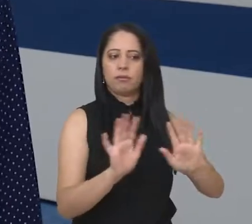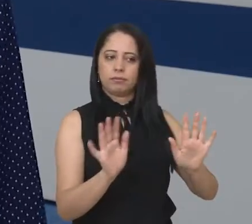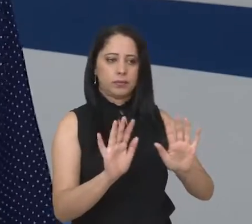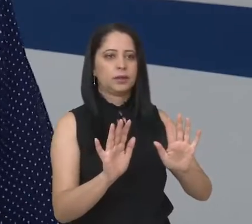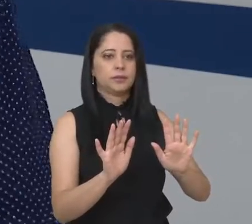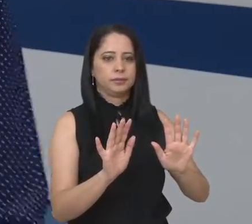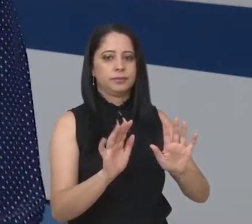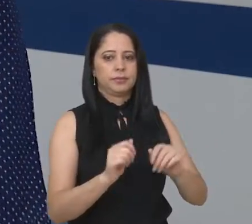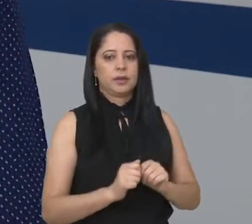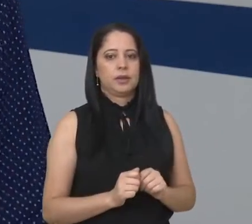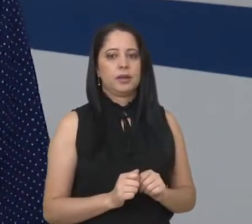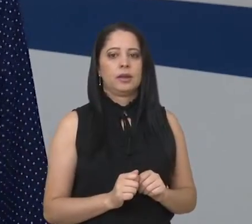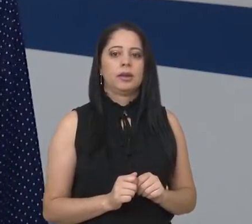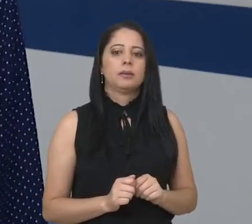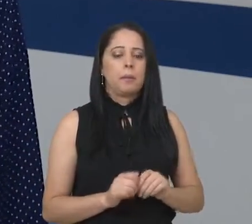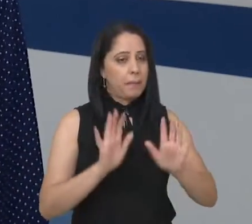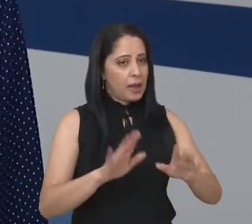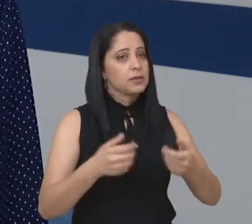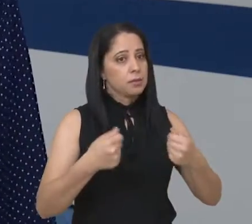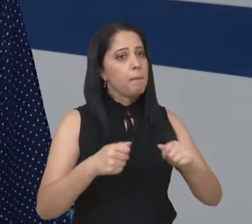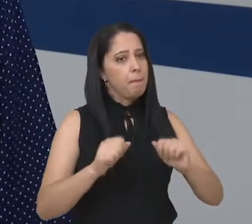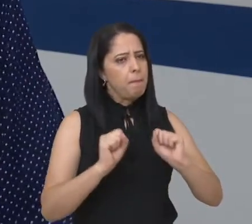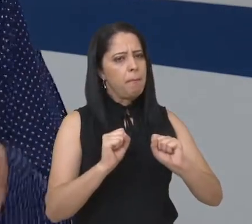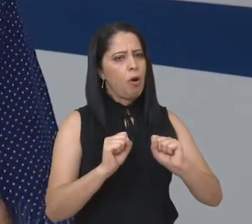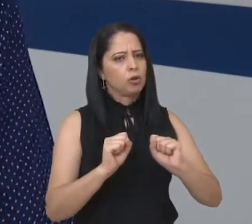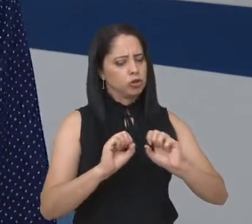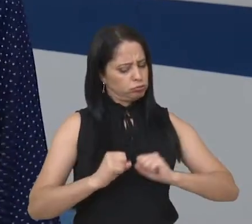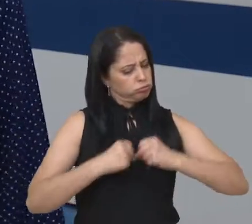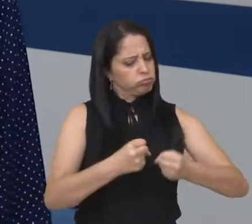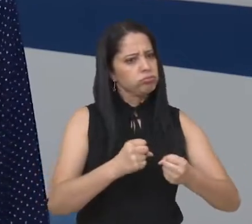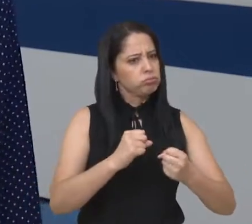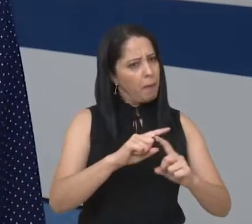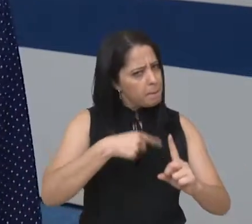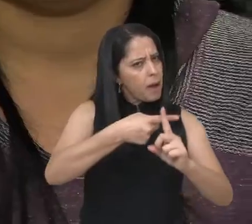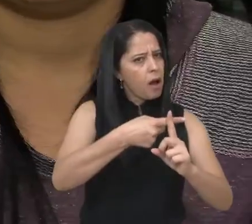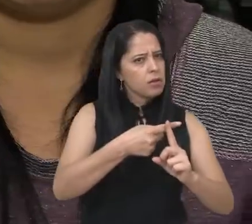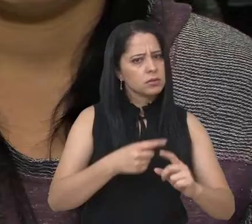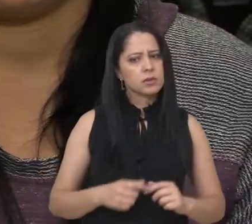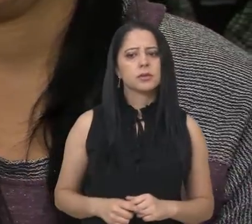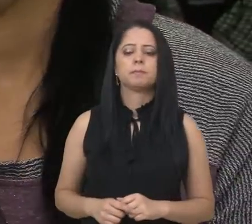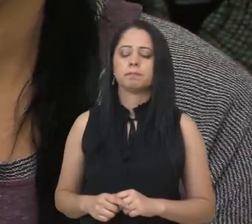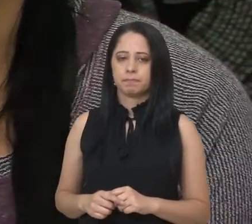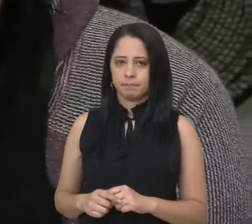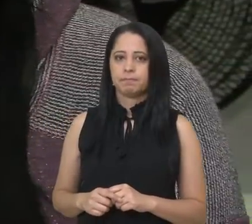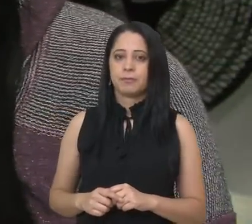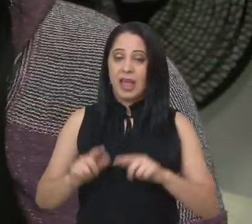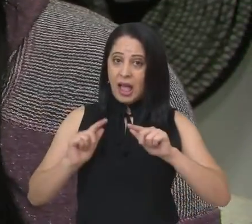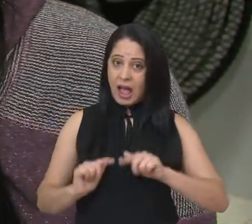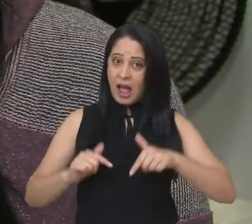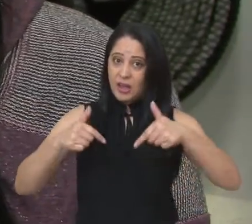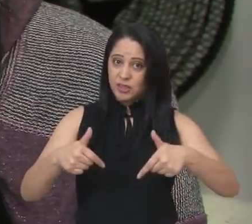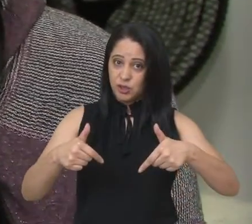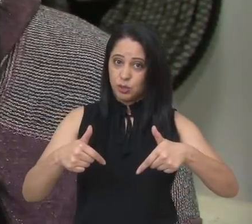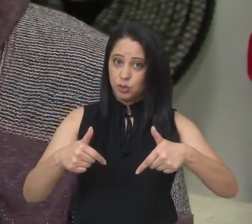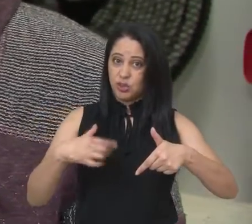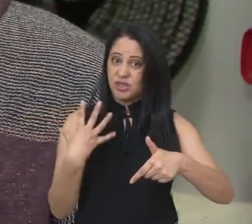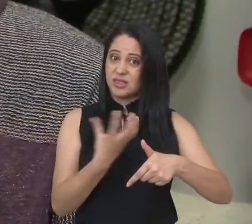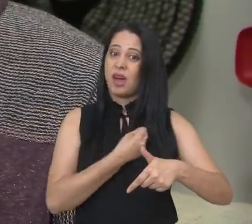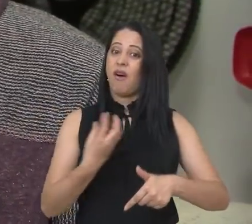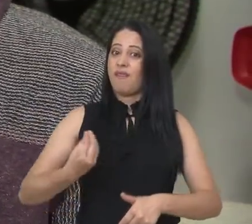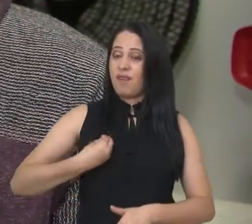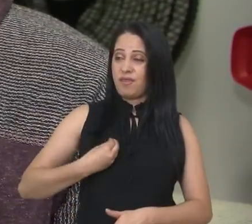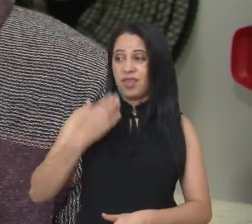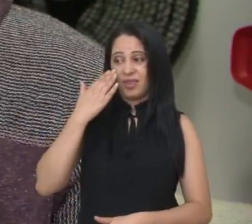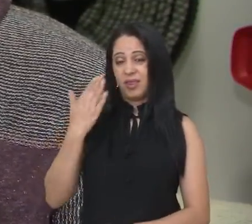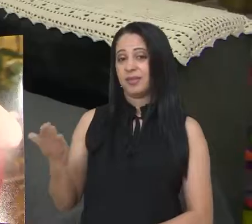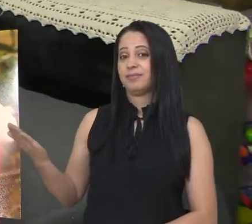Isso eu acho que está fazendo muito bem seu papel, mas pode ser mais abrangente. ações que podem salvar vidas, como foi o caso